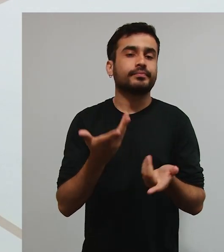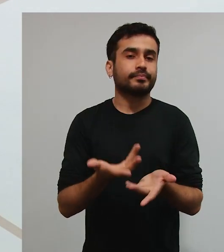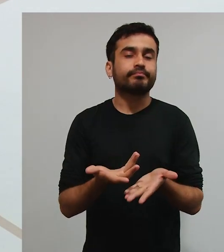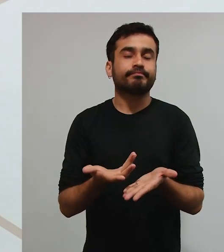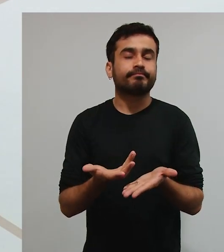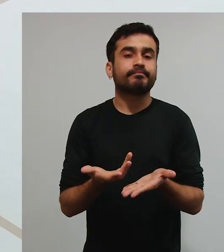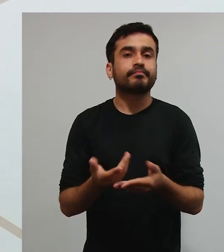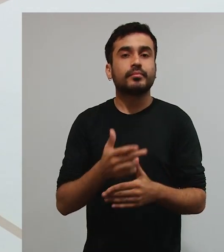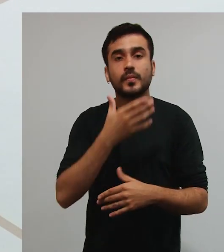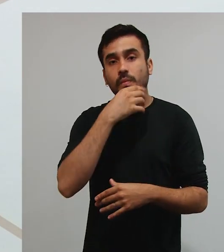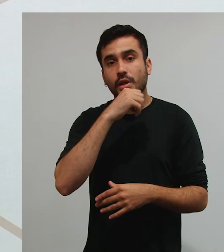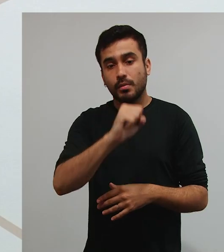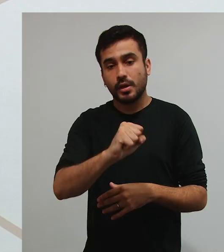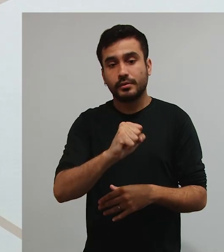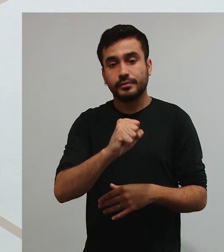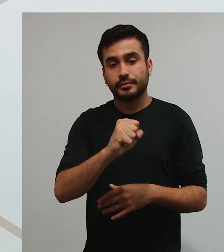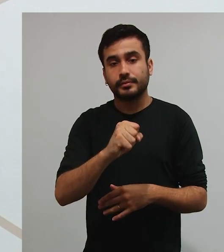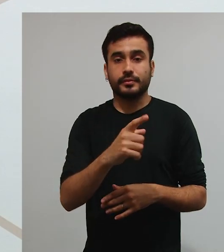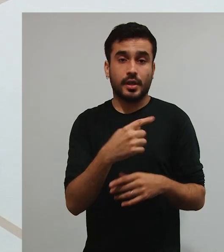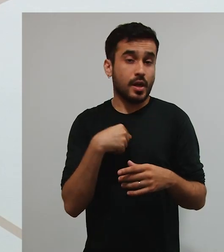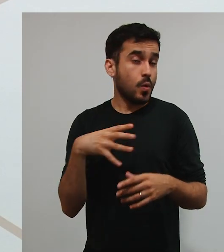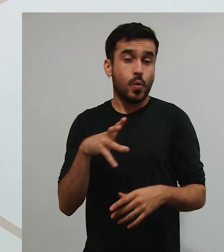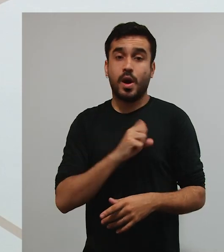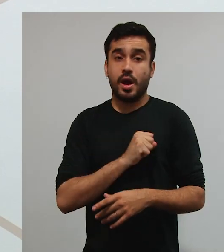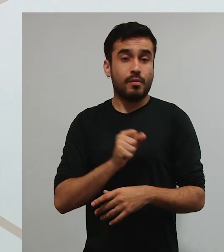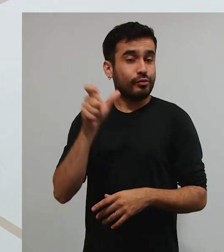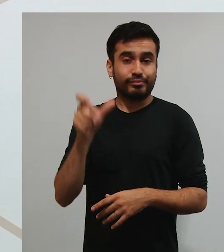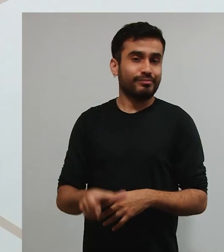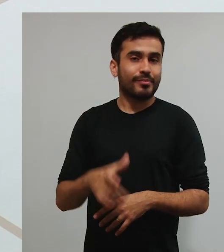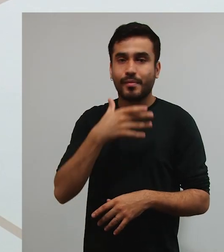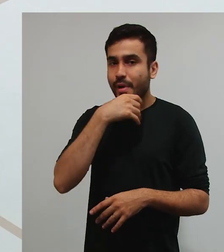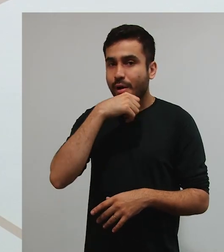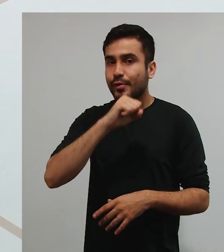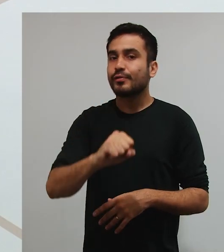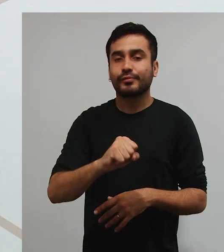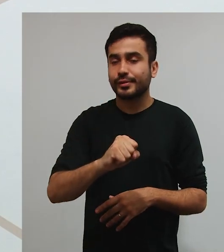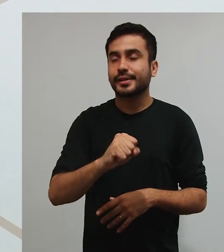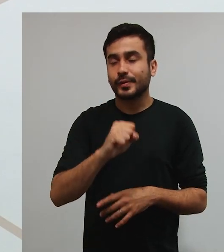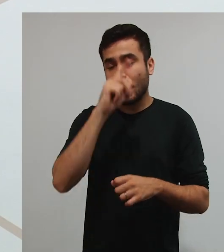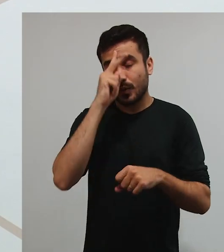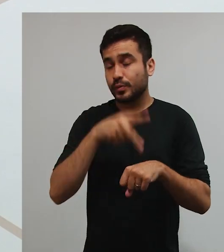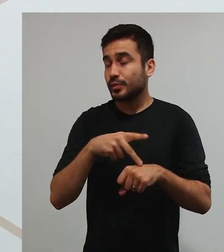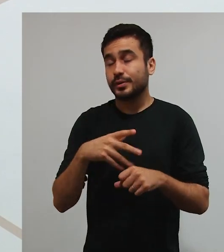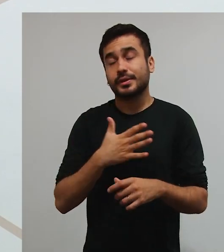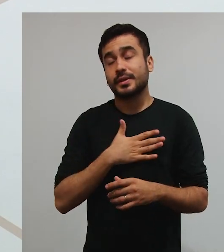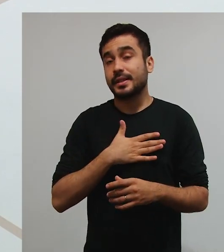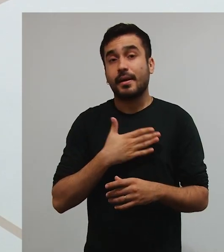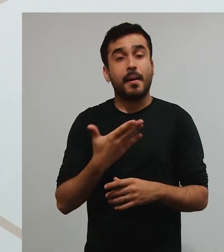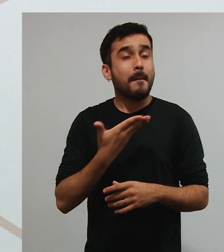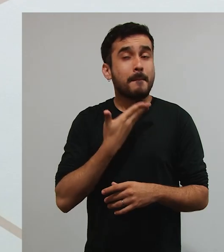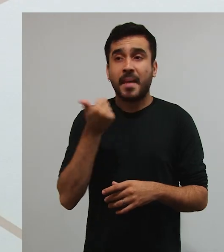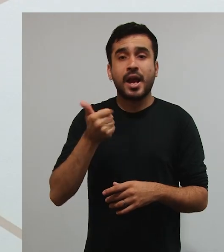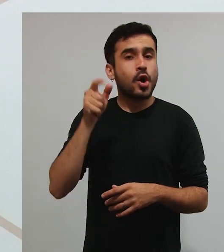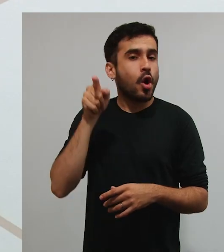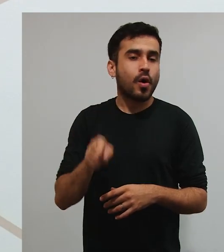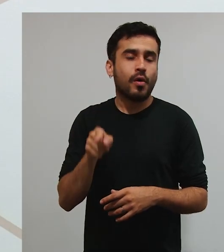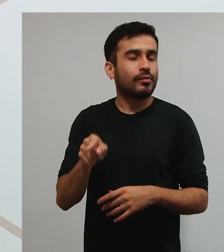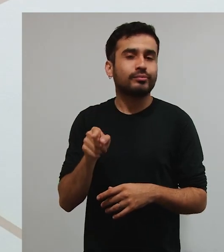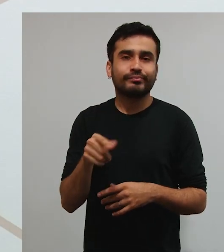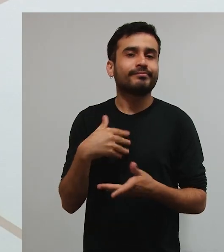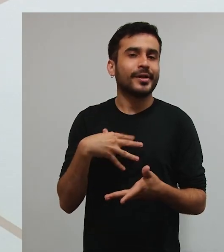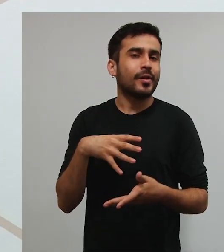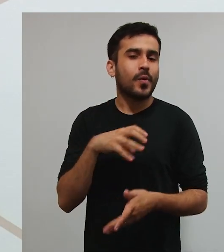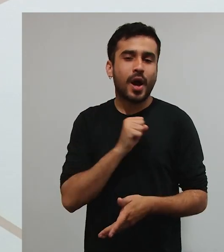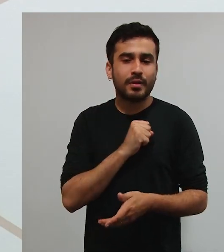você faz com o ser humano, porque não, é uma constância do próprio diálogo. Paulinho sempre nos